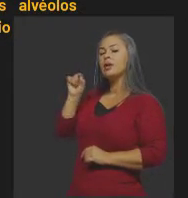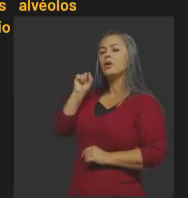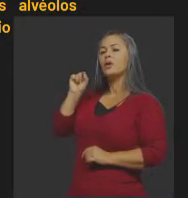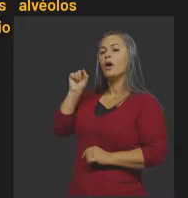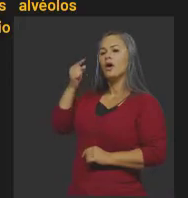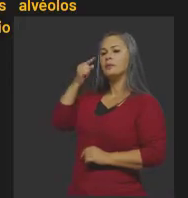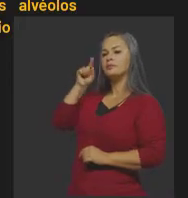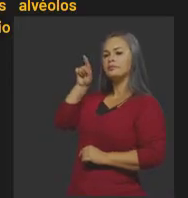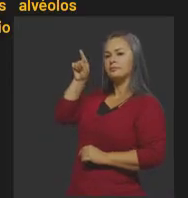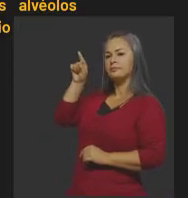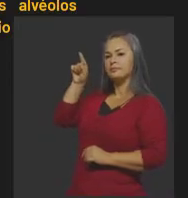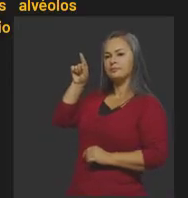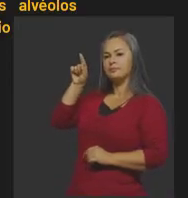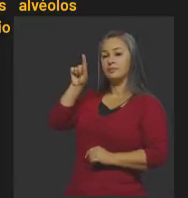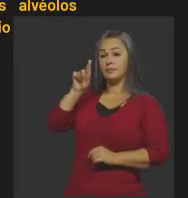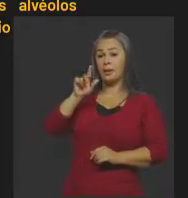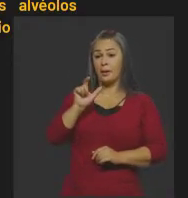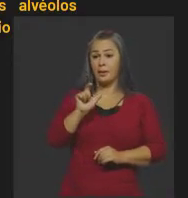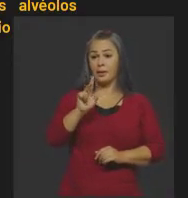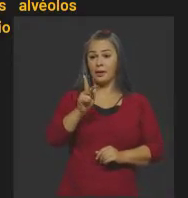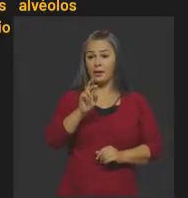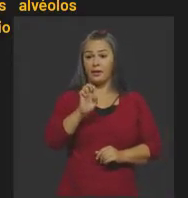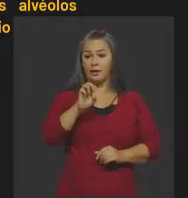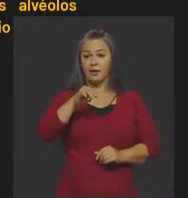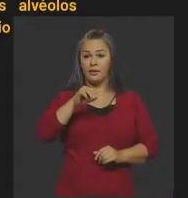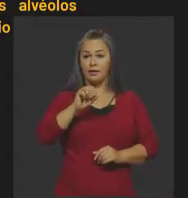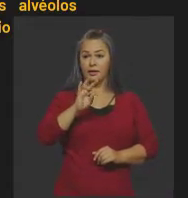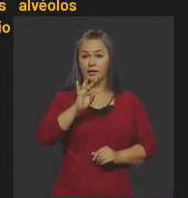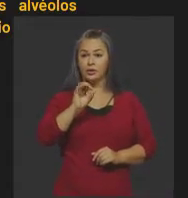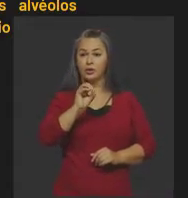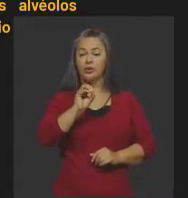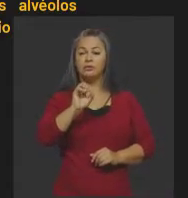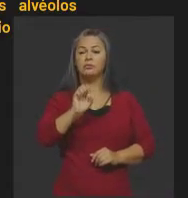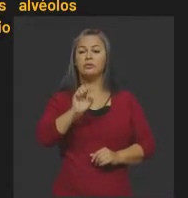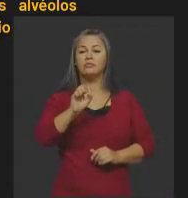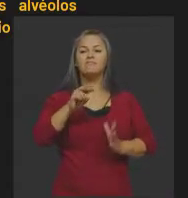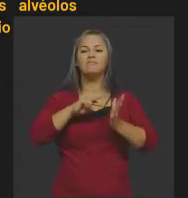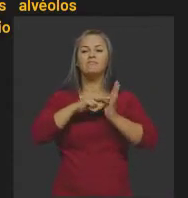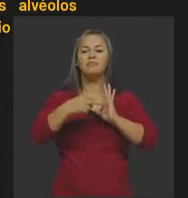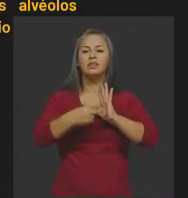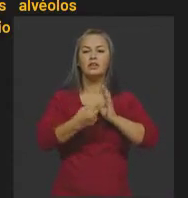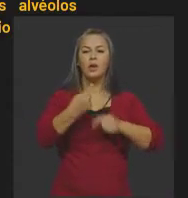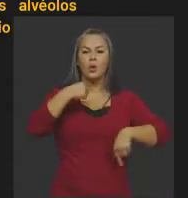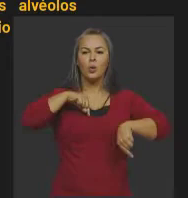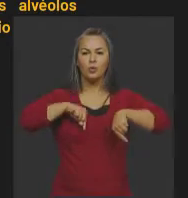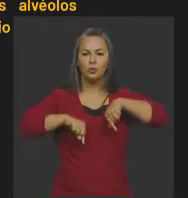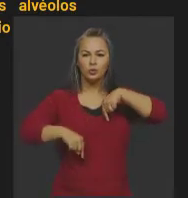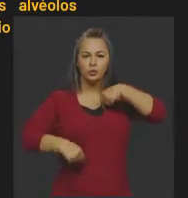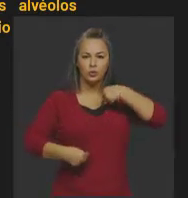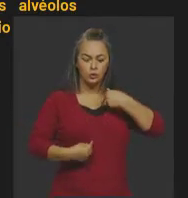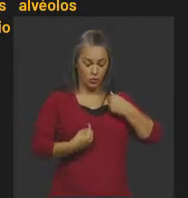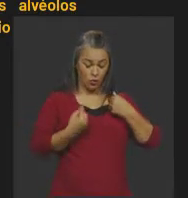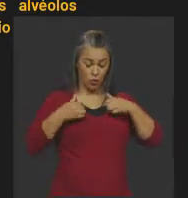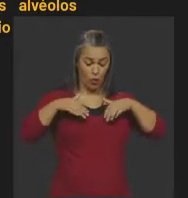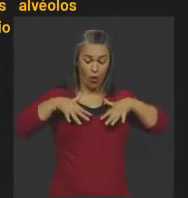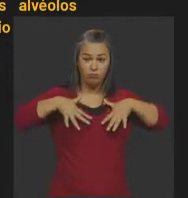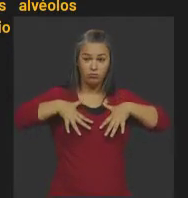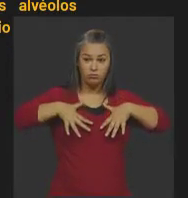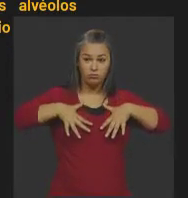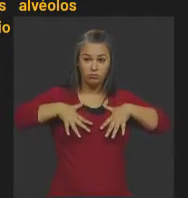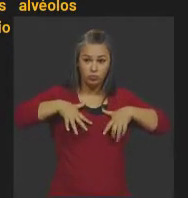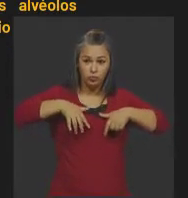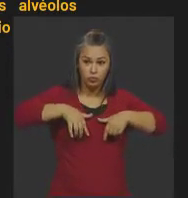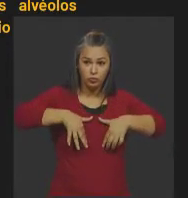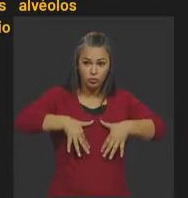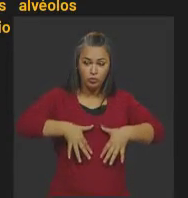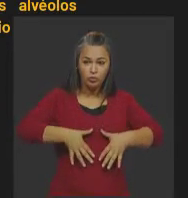é um processo de trocas gasosas que ocorre nos capilares sanguíneos dos alvéolos pulmonares através da